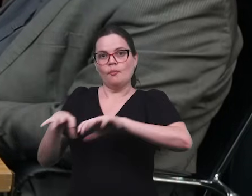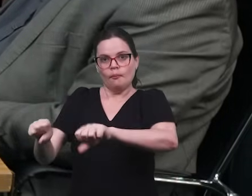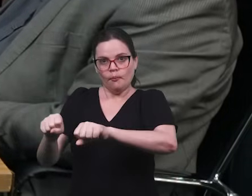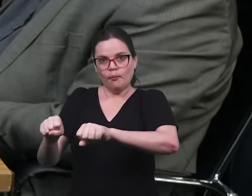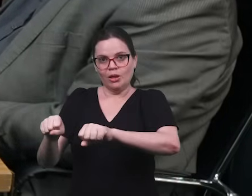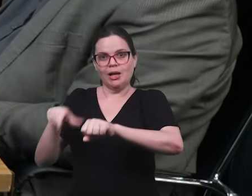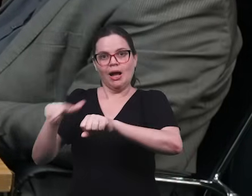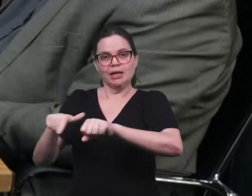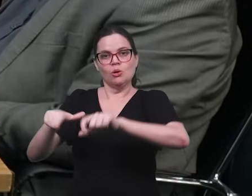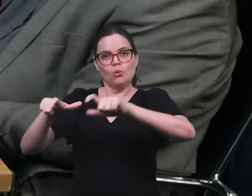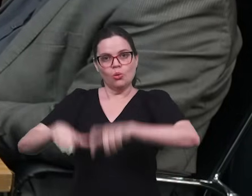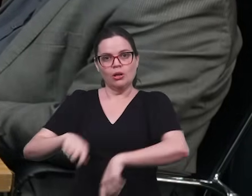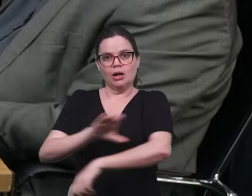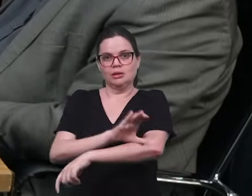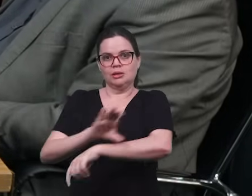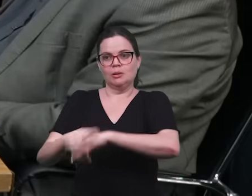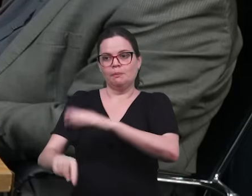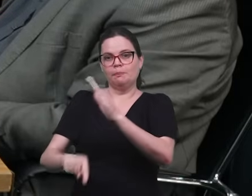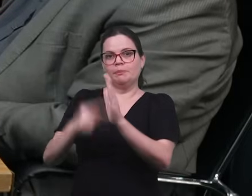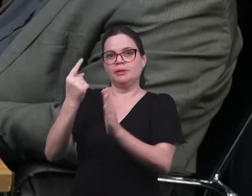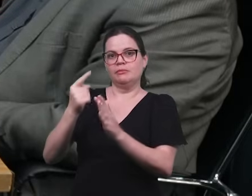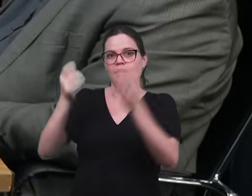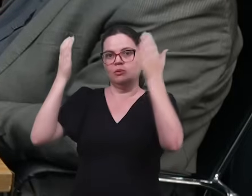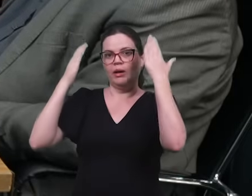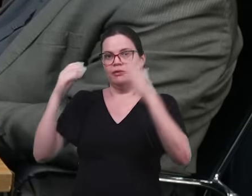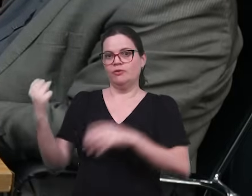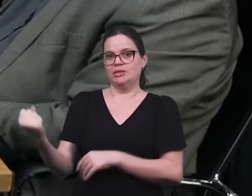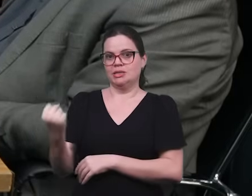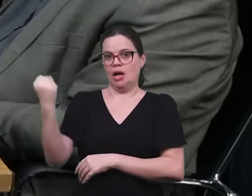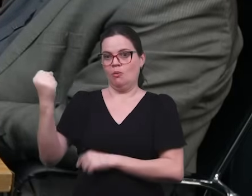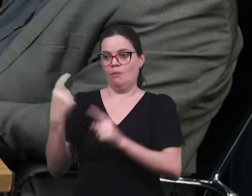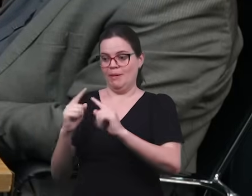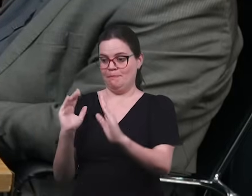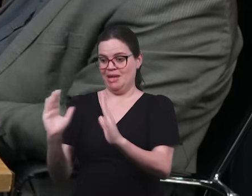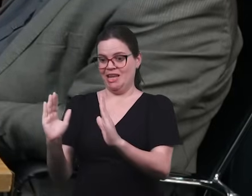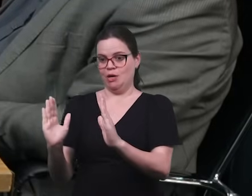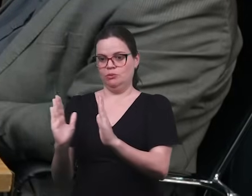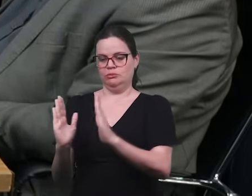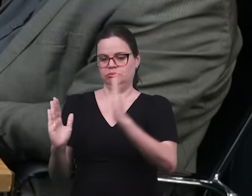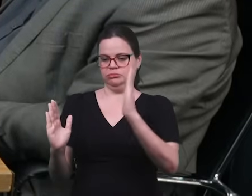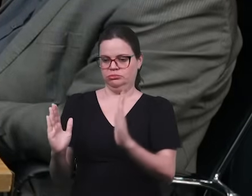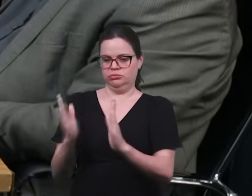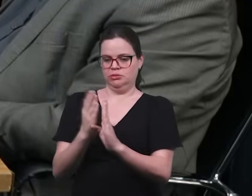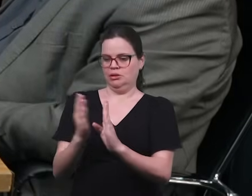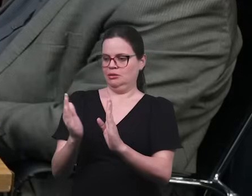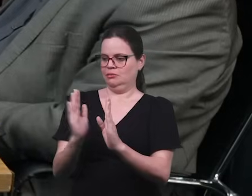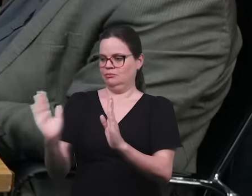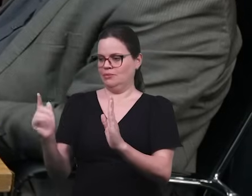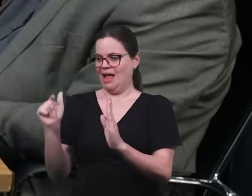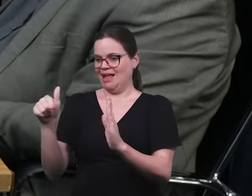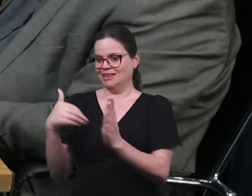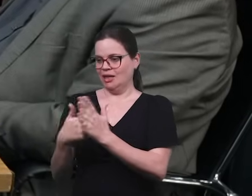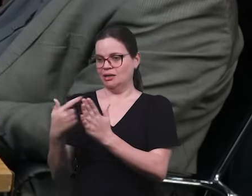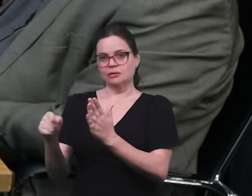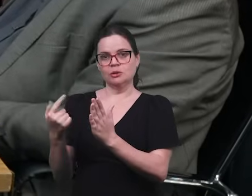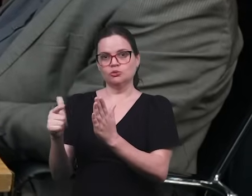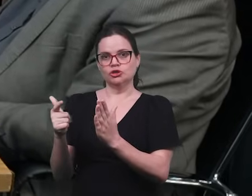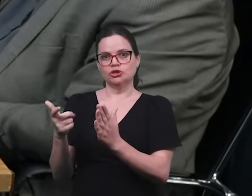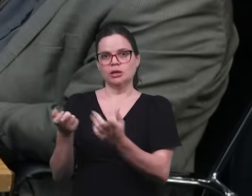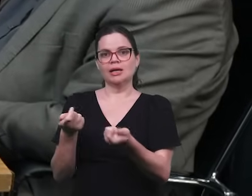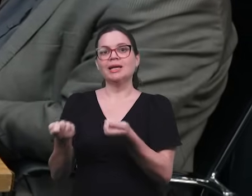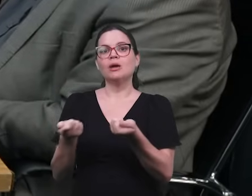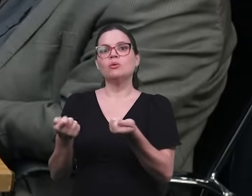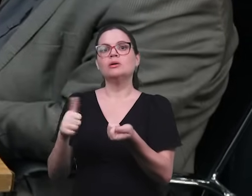prometida e o primeiro rei, que foi Saul, Israel foi governado em determinados momentos